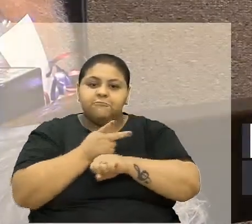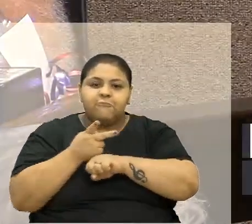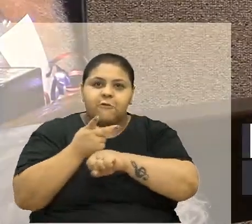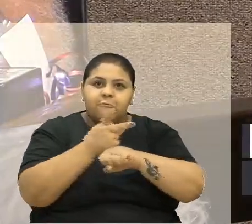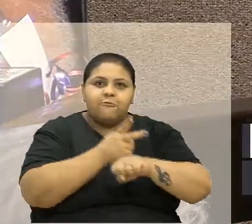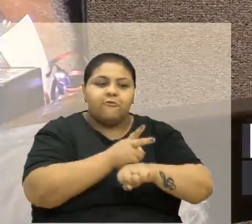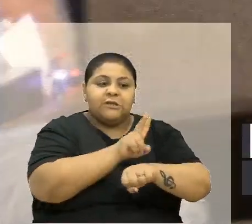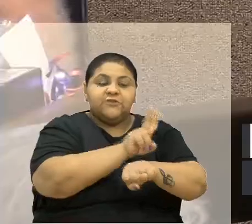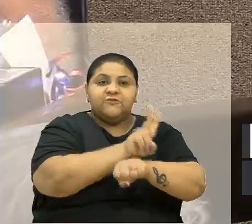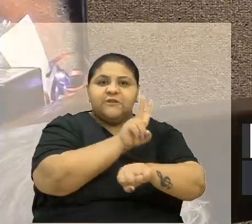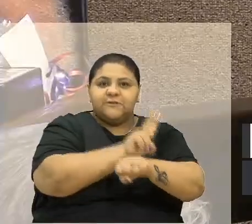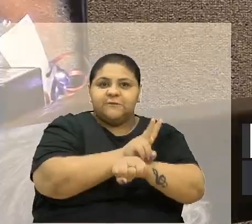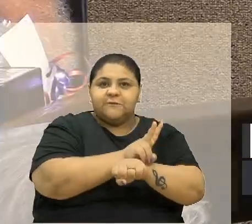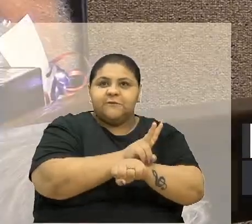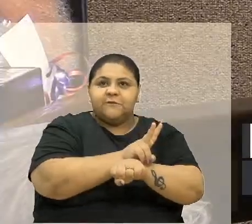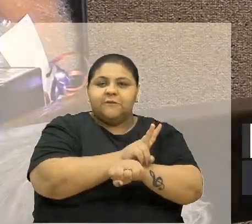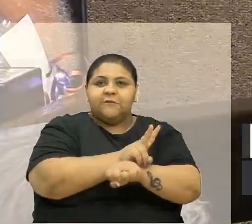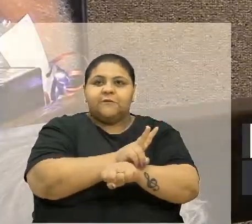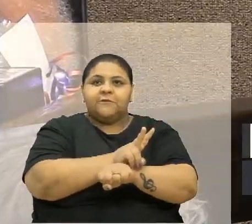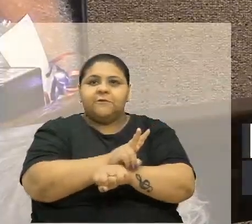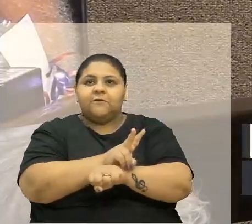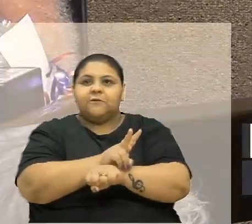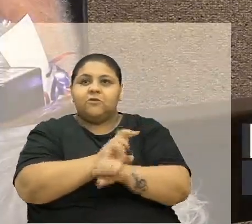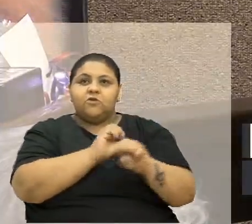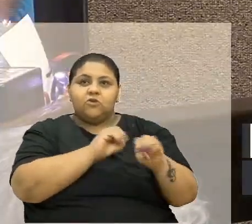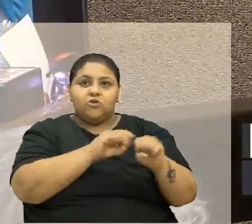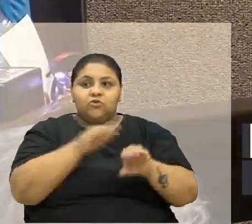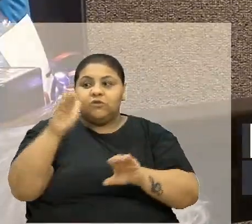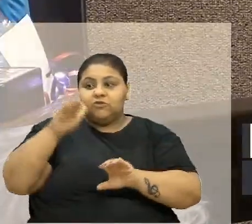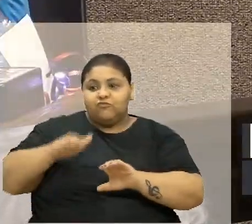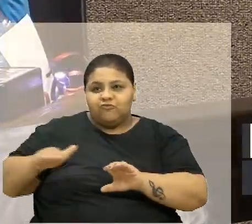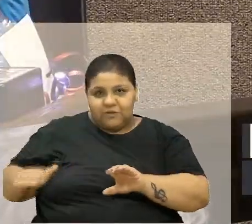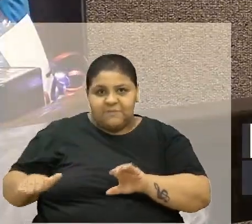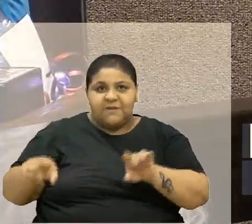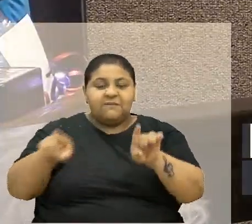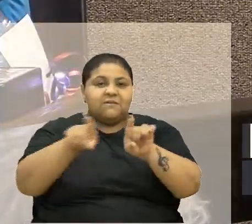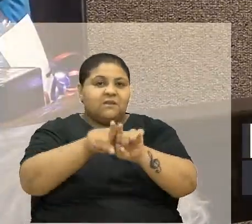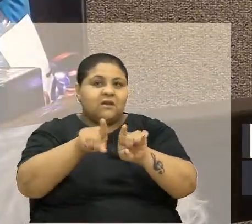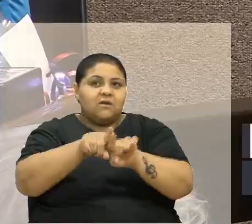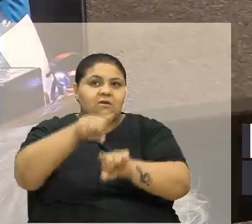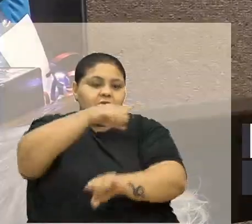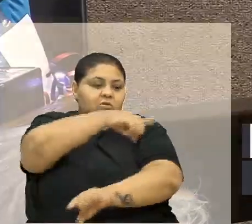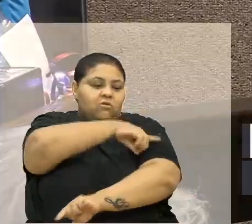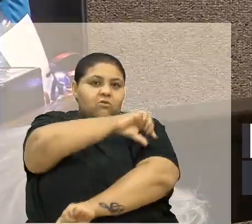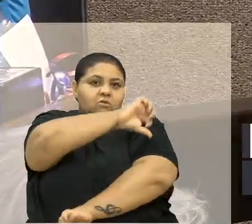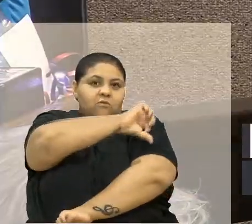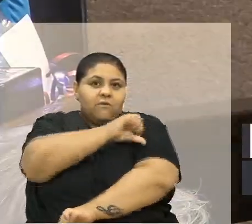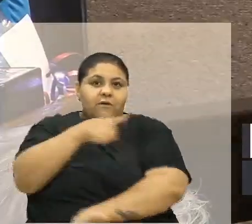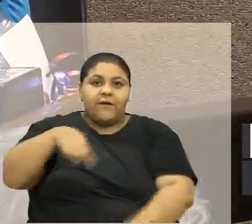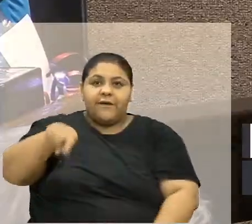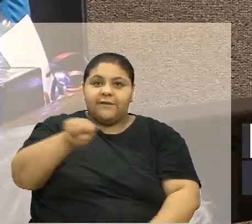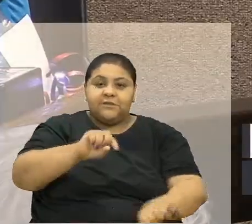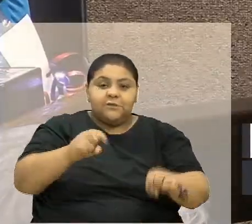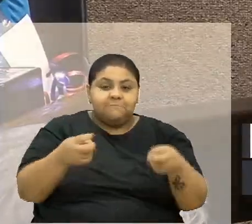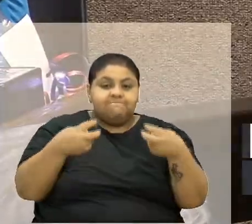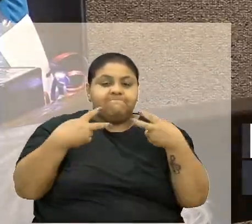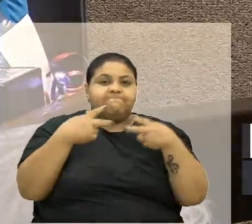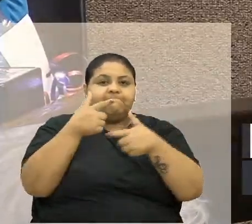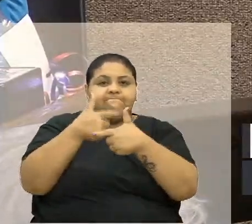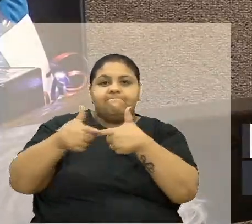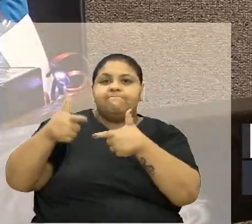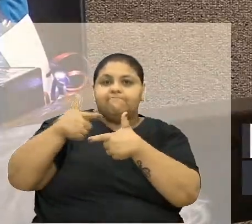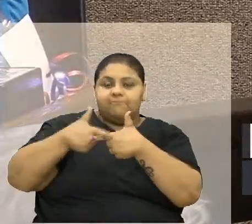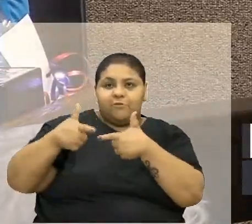de vagas, tanto no ensino infantil como fundamental, a gente vê o gargalo aonde vai ser mais